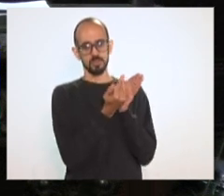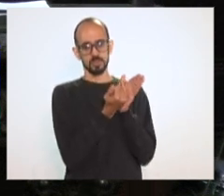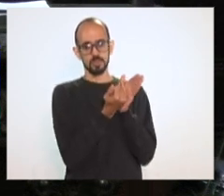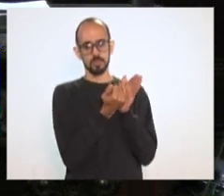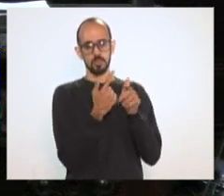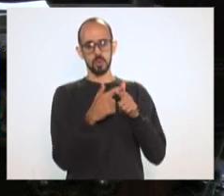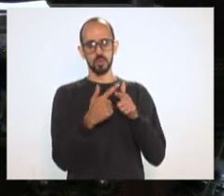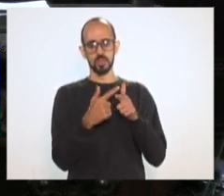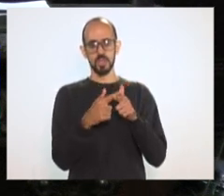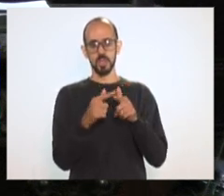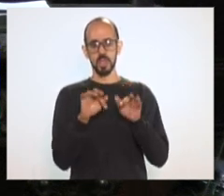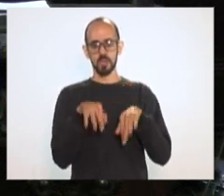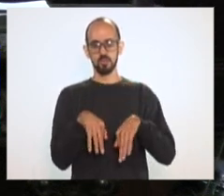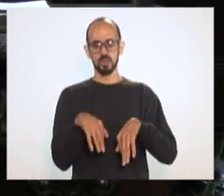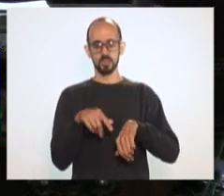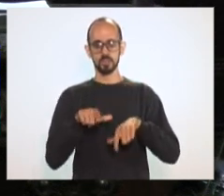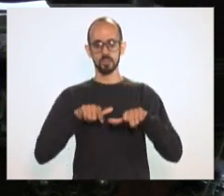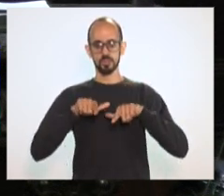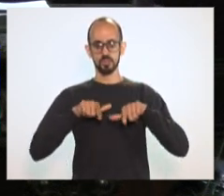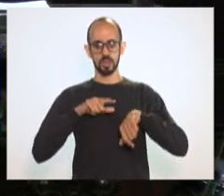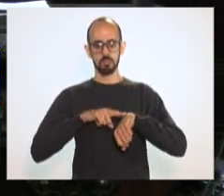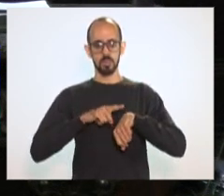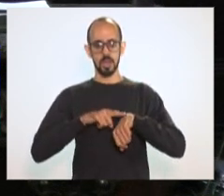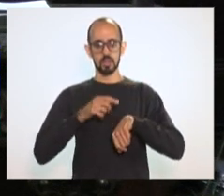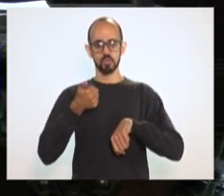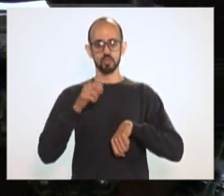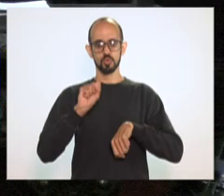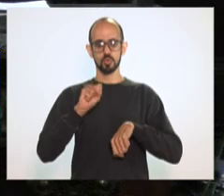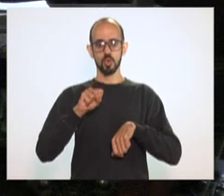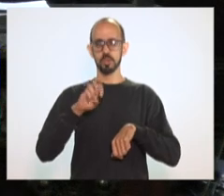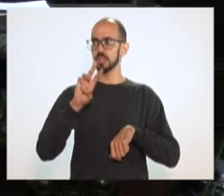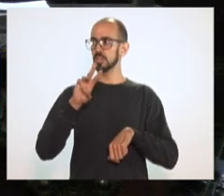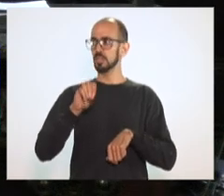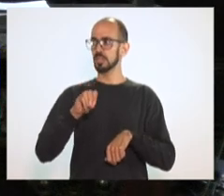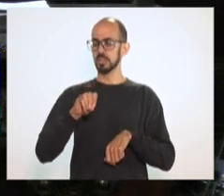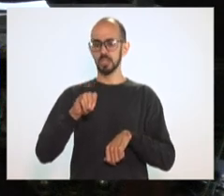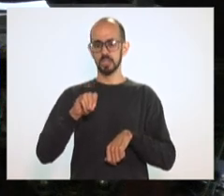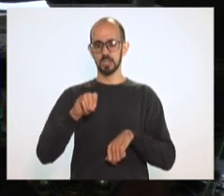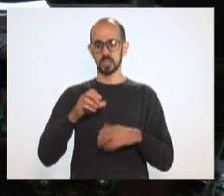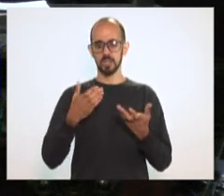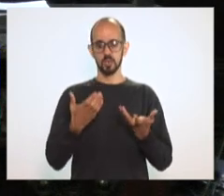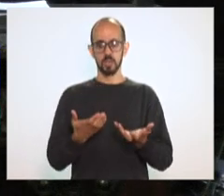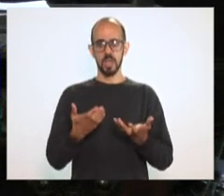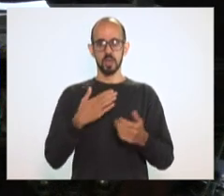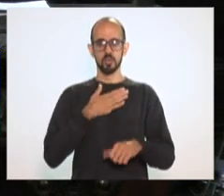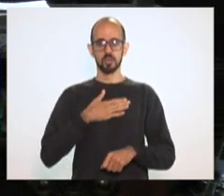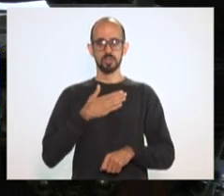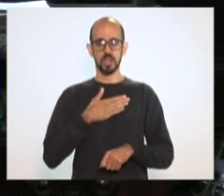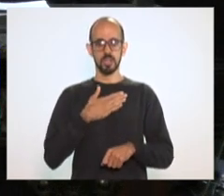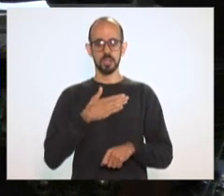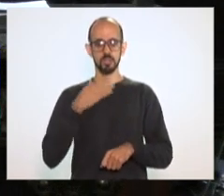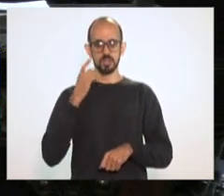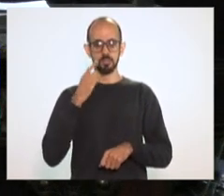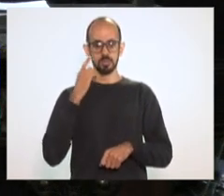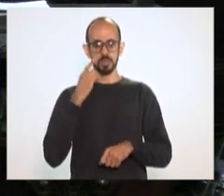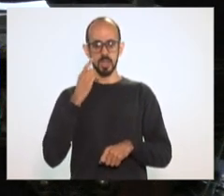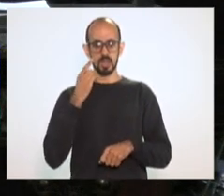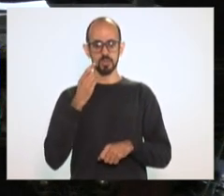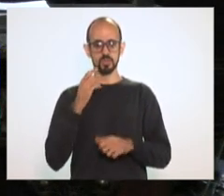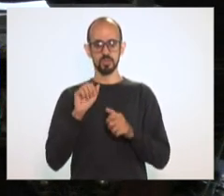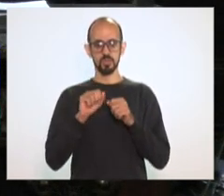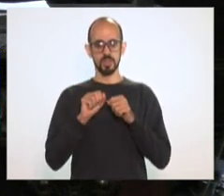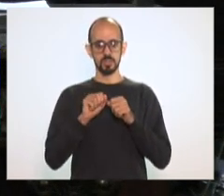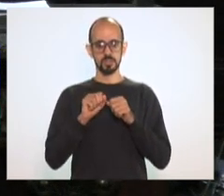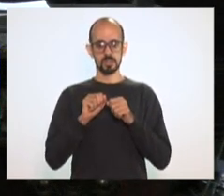expediente final ele se encerra às 18h30 e eu gostaria de propor aos deputados que estão inscritos que pudessem fazer